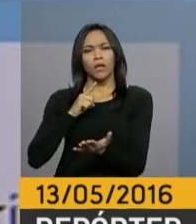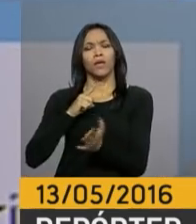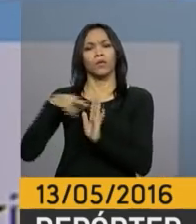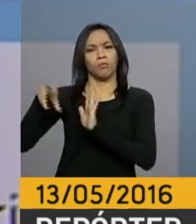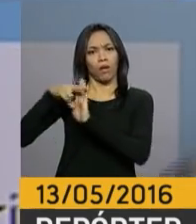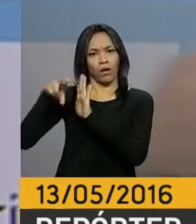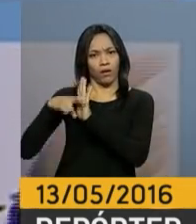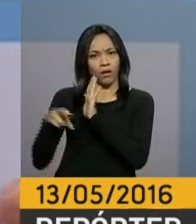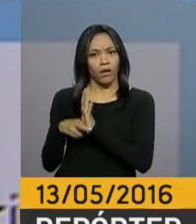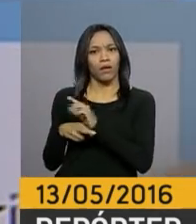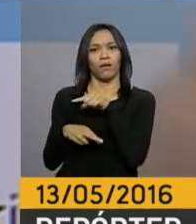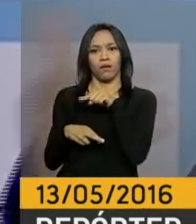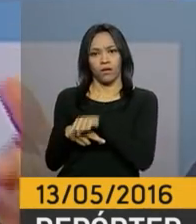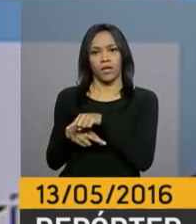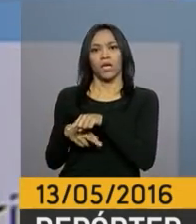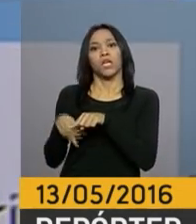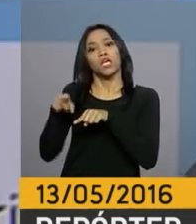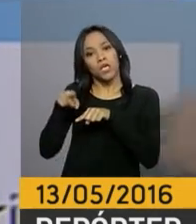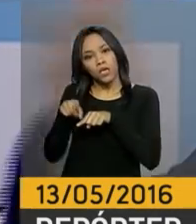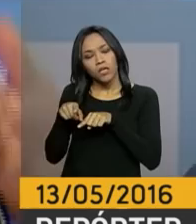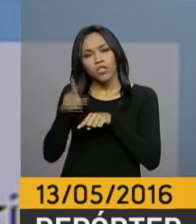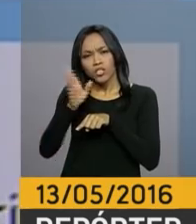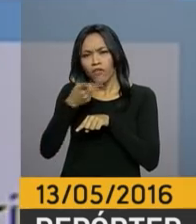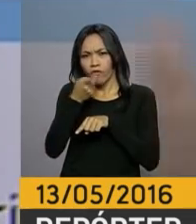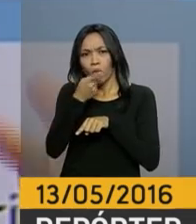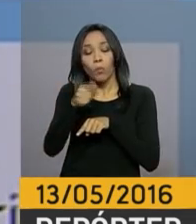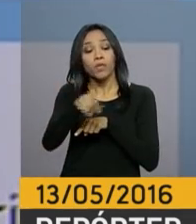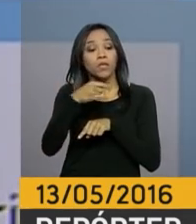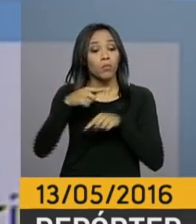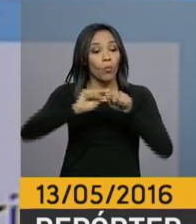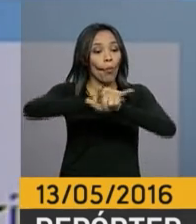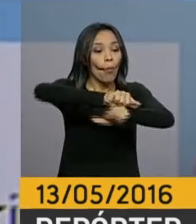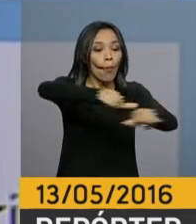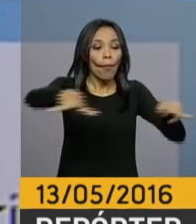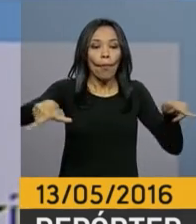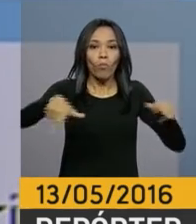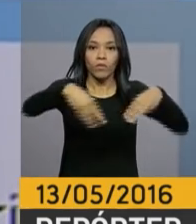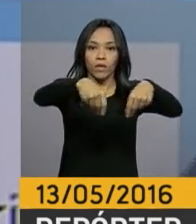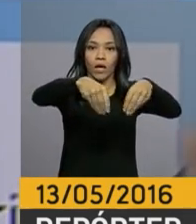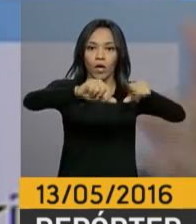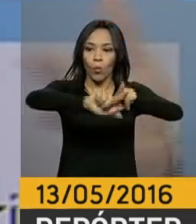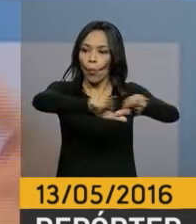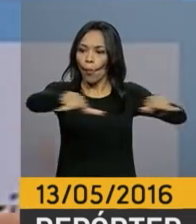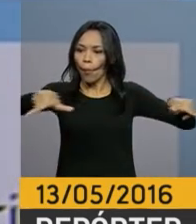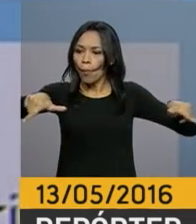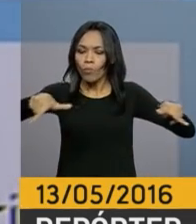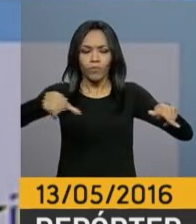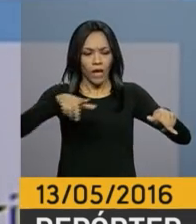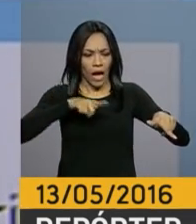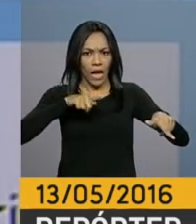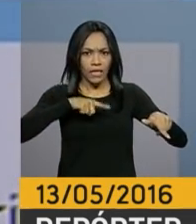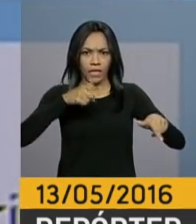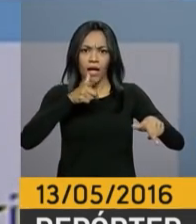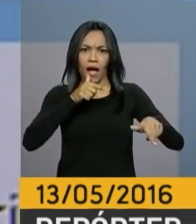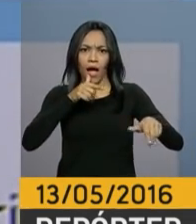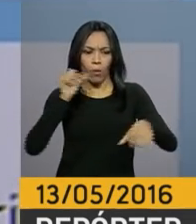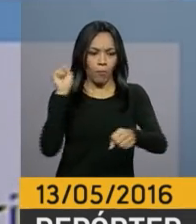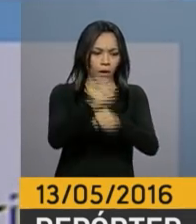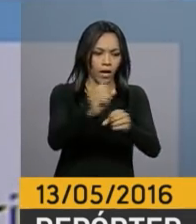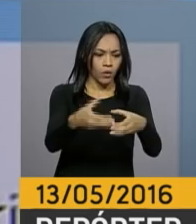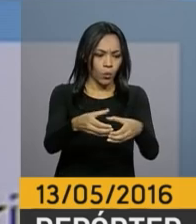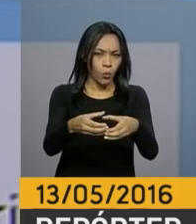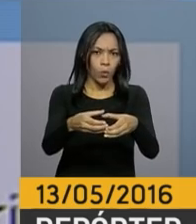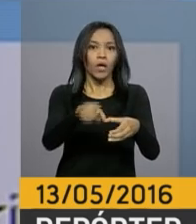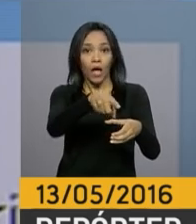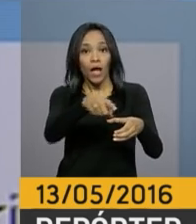ingressar em imóveis Desocupados que não tenham ninguém para poder lá eliminar o foco do a des egipte e tem